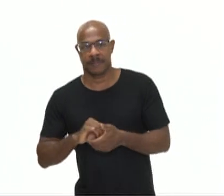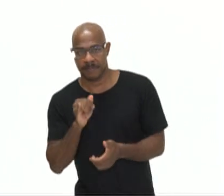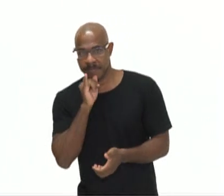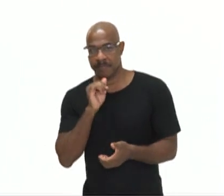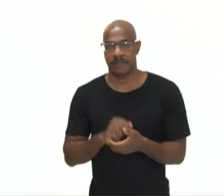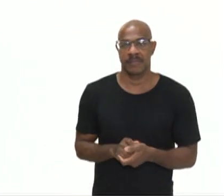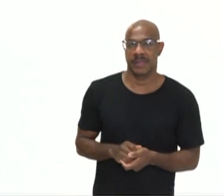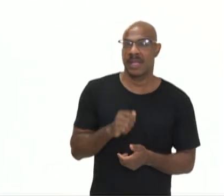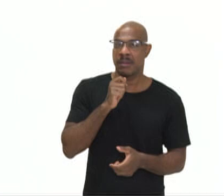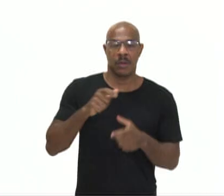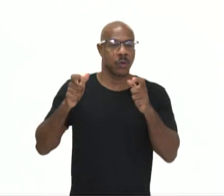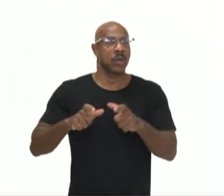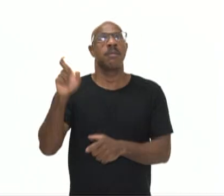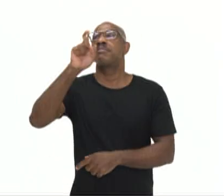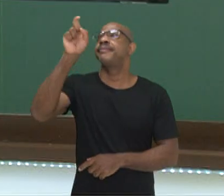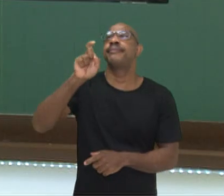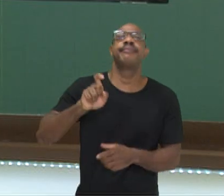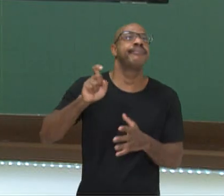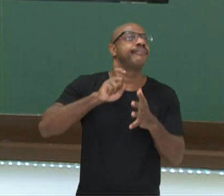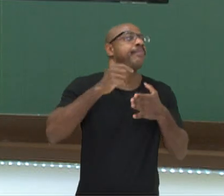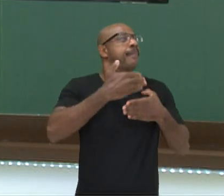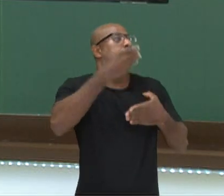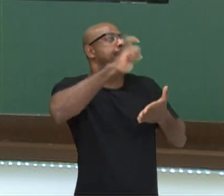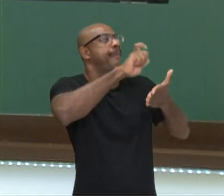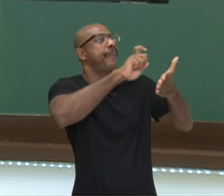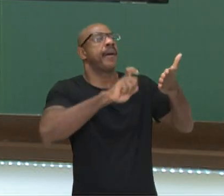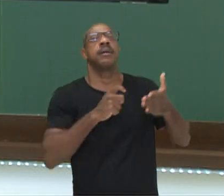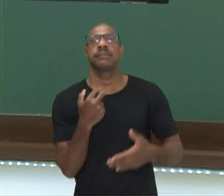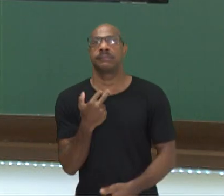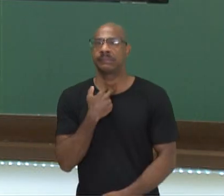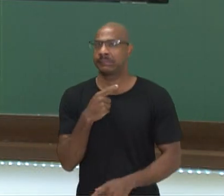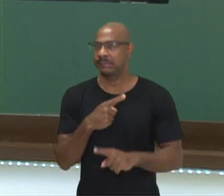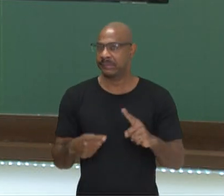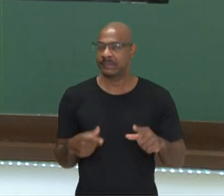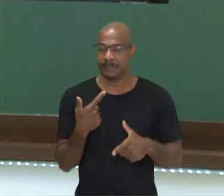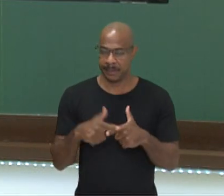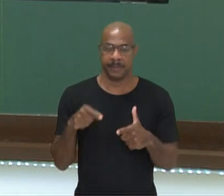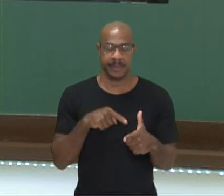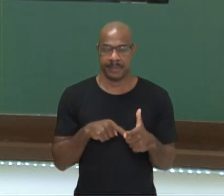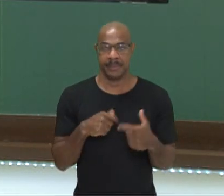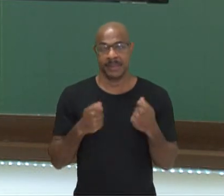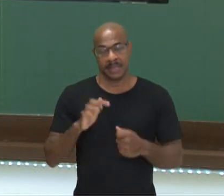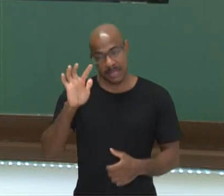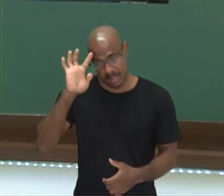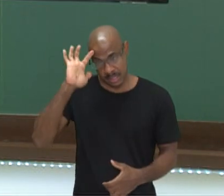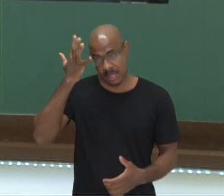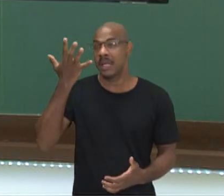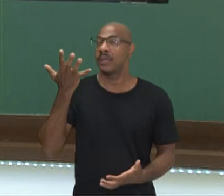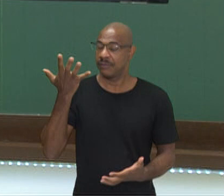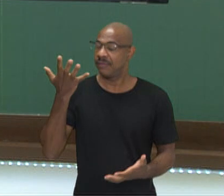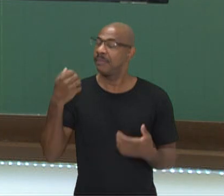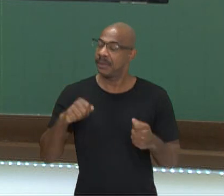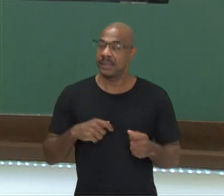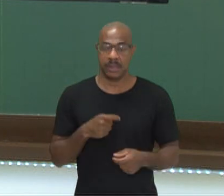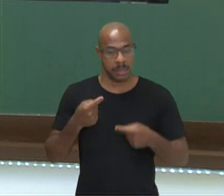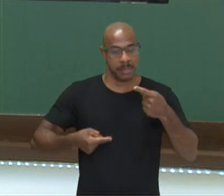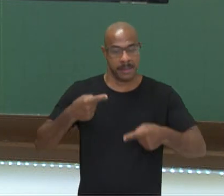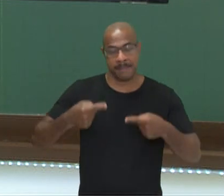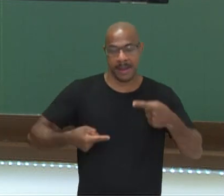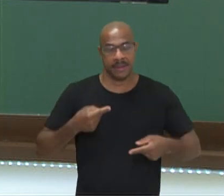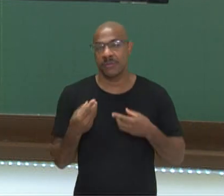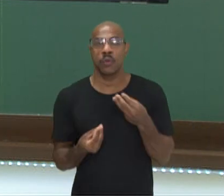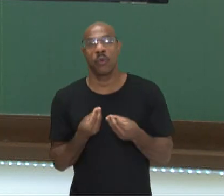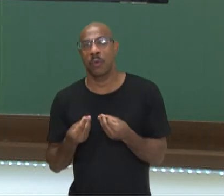a pichação do espaço escolar. Então aqui nós temos alguns problemas que são selecionados e há um debate para que as